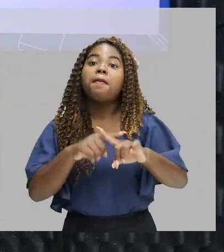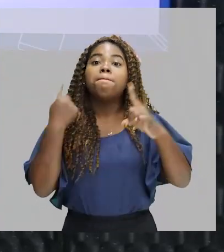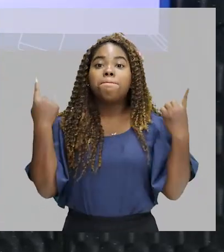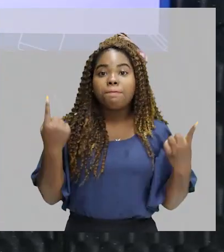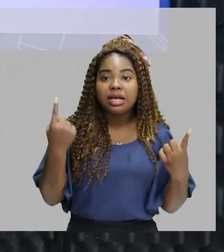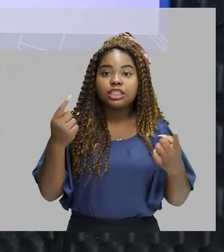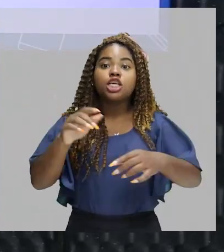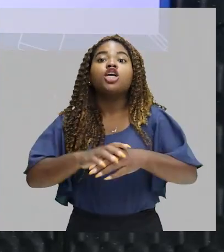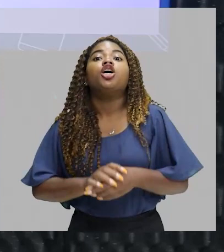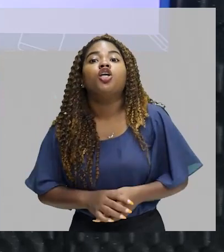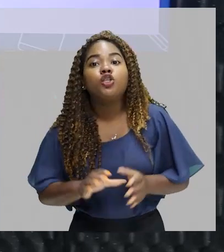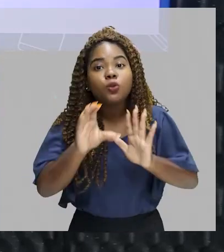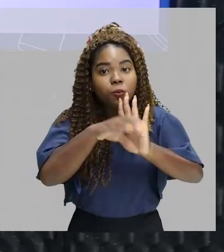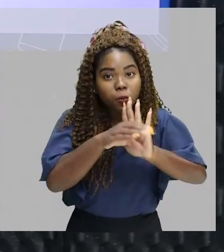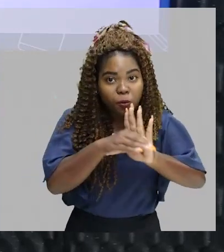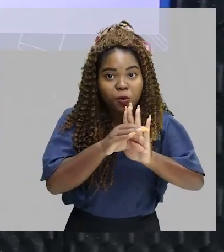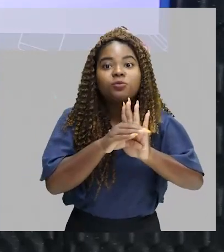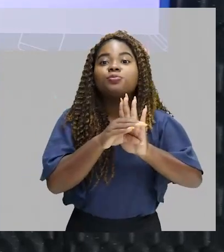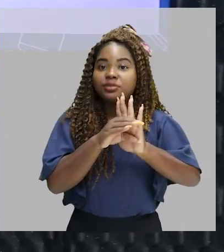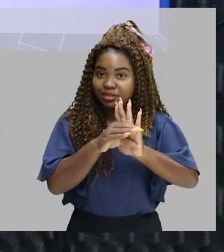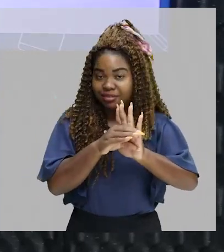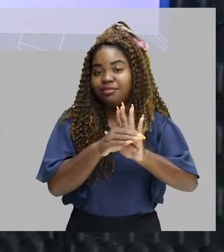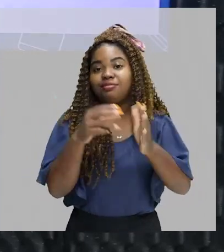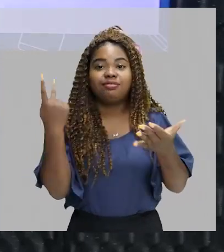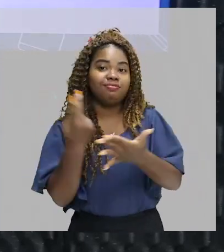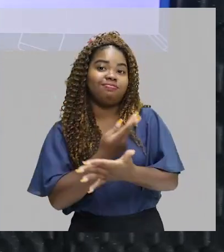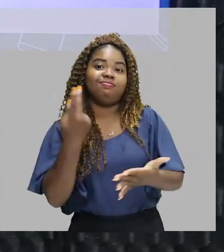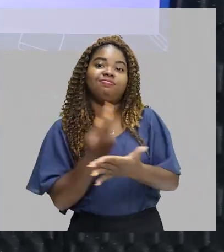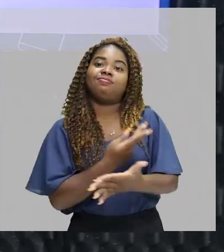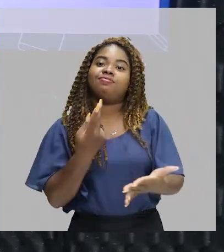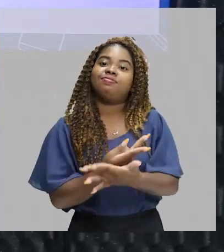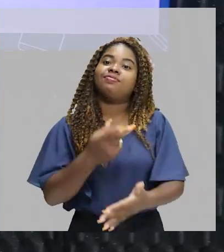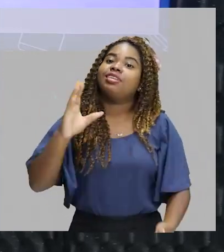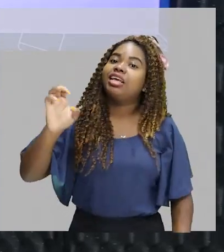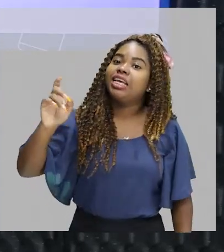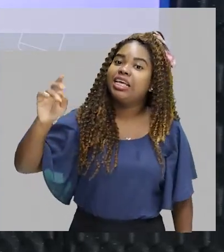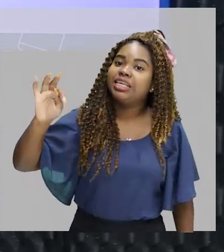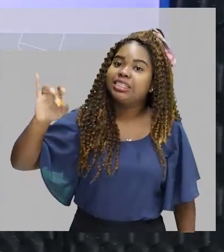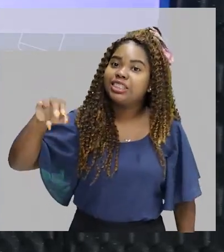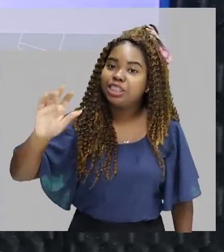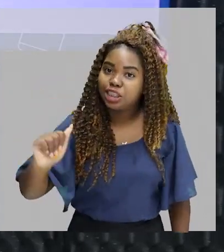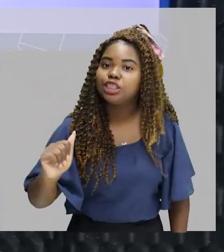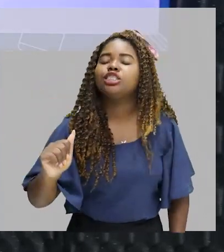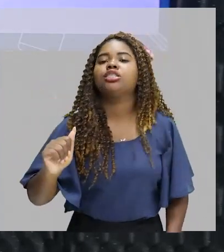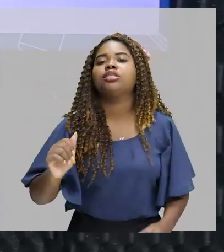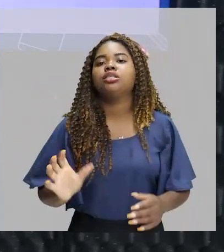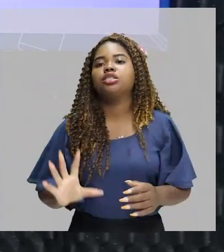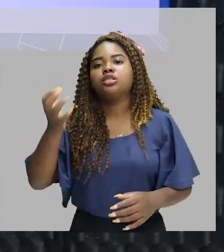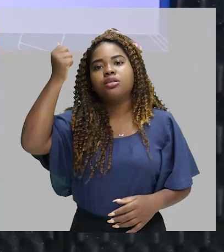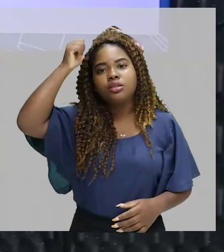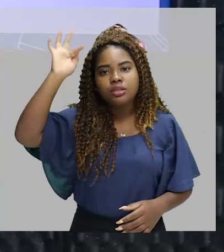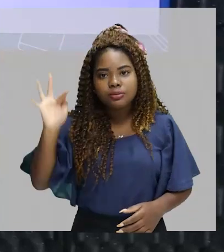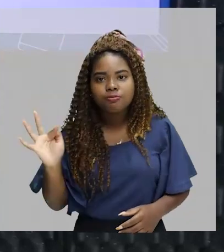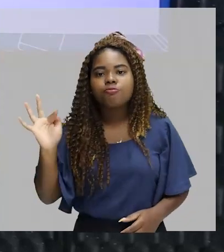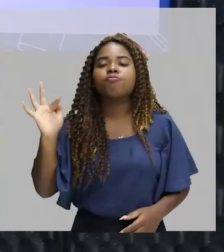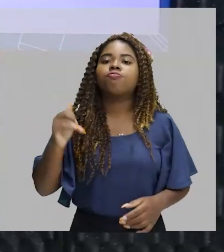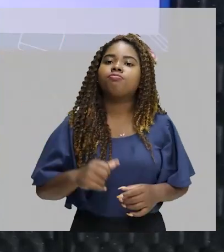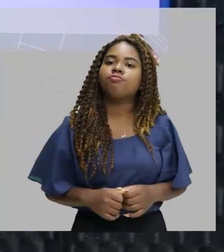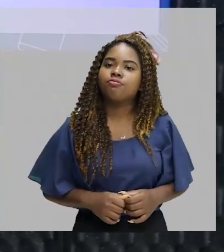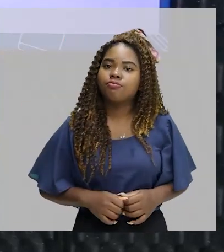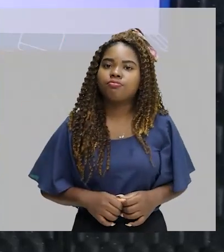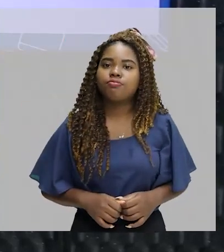no conceito propriamente mesmo, tá errado. Você tem que falar etnias de origem africana ou etnias